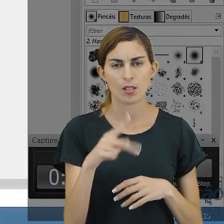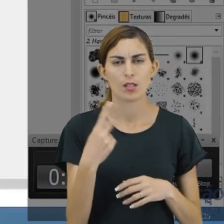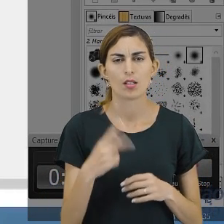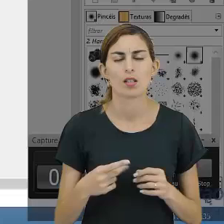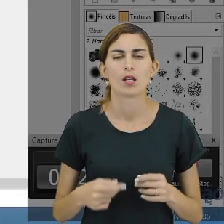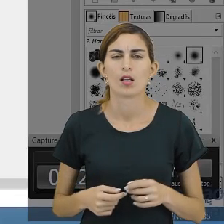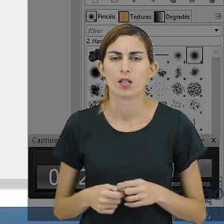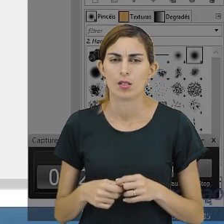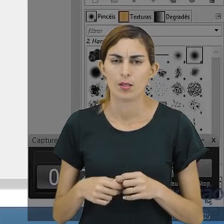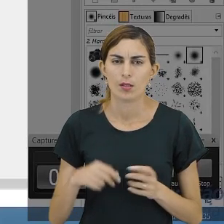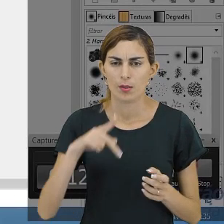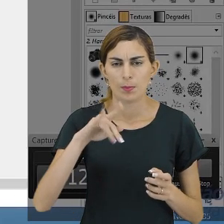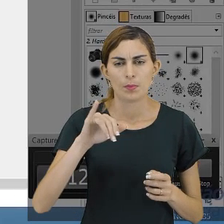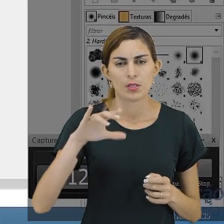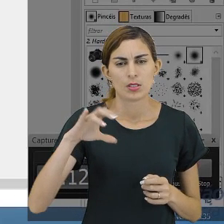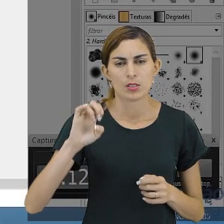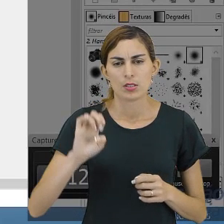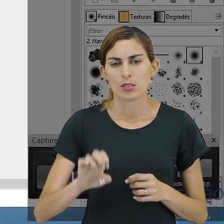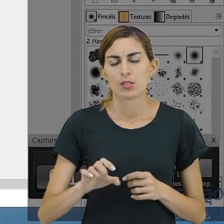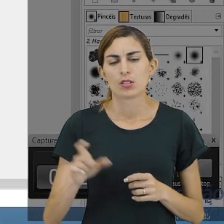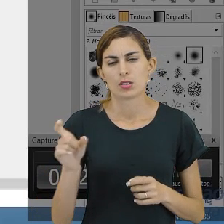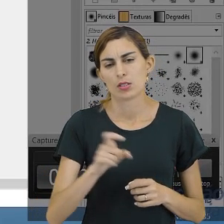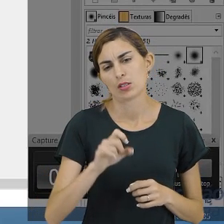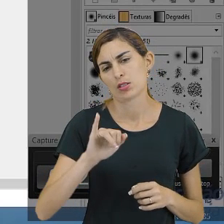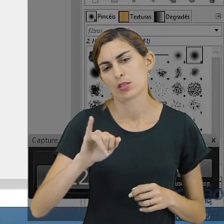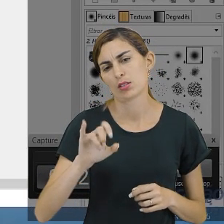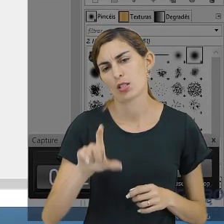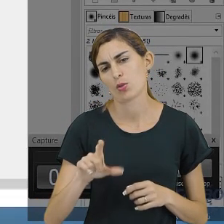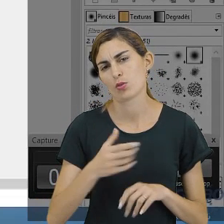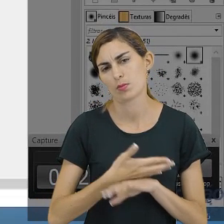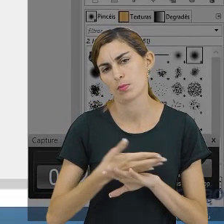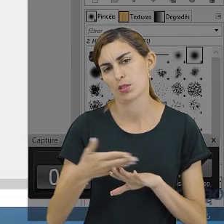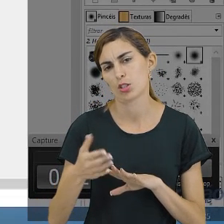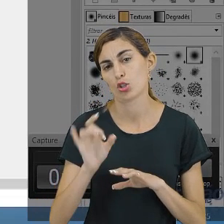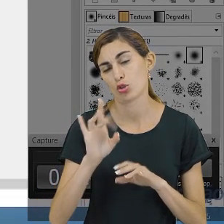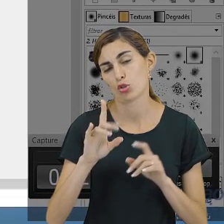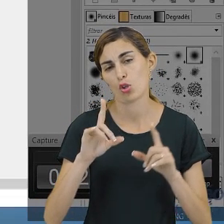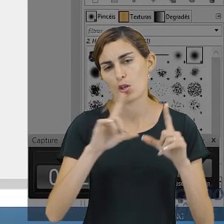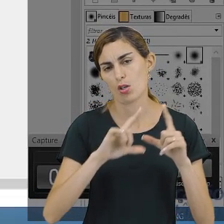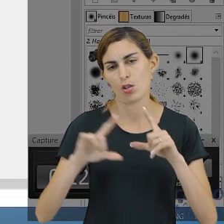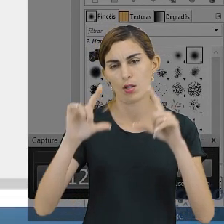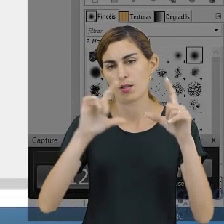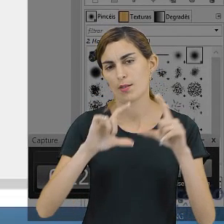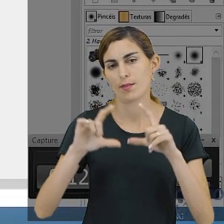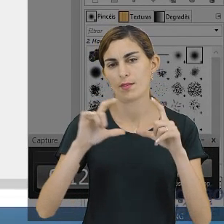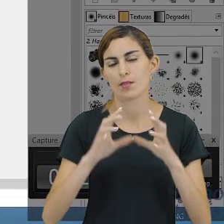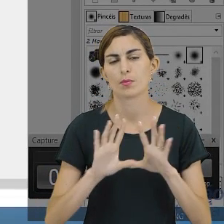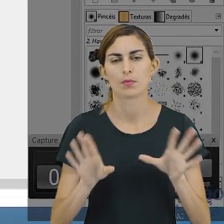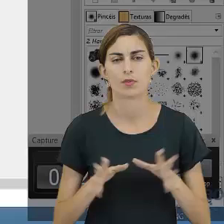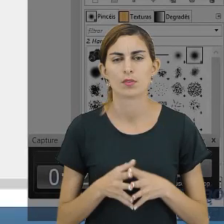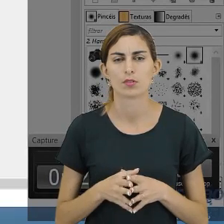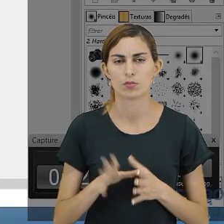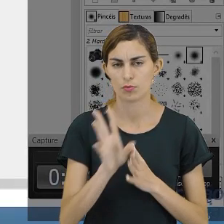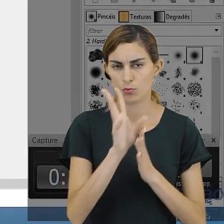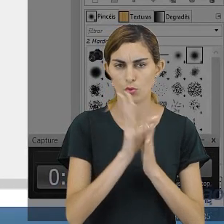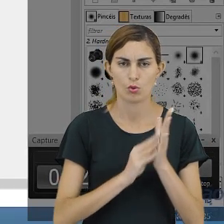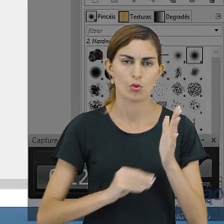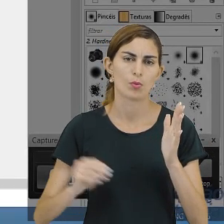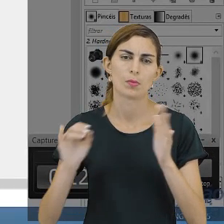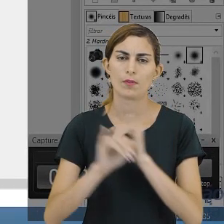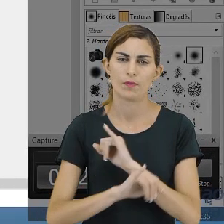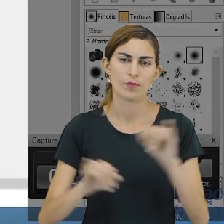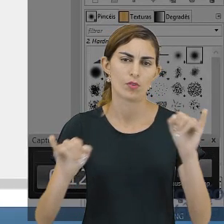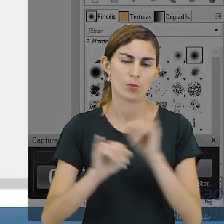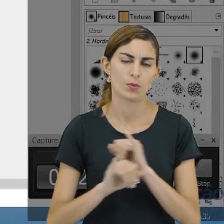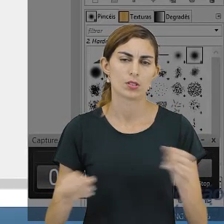ele não vai mais selecionar os pixels brancos, ele vai selecionar, na verdade, somente a câmera. Então eu vou agora sim copiar